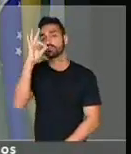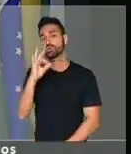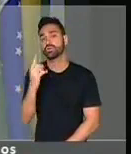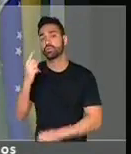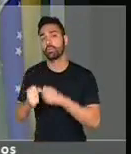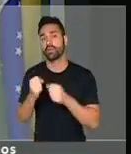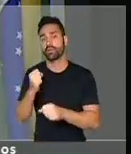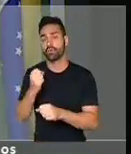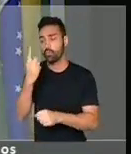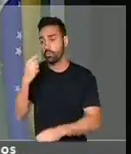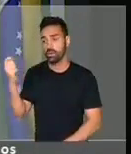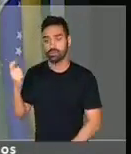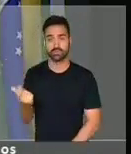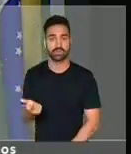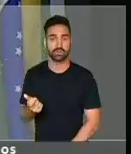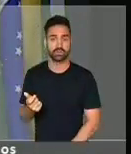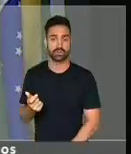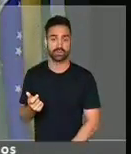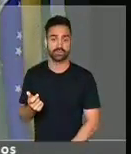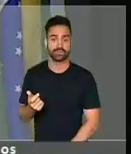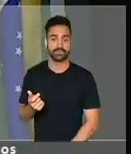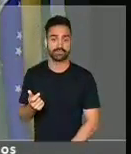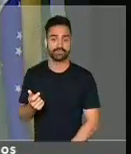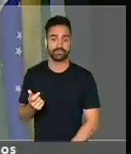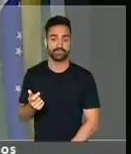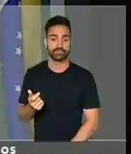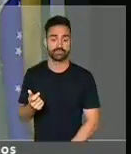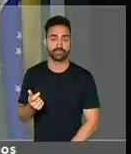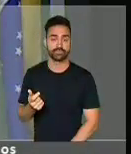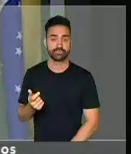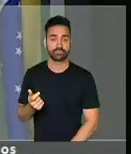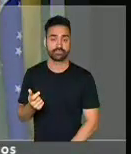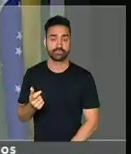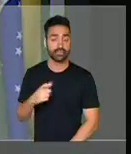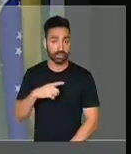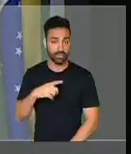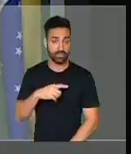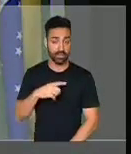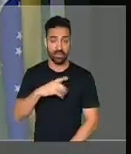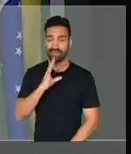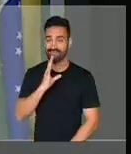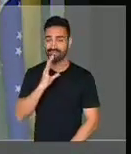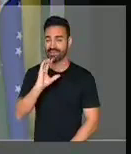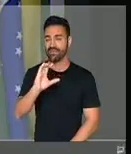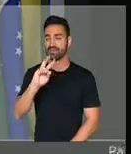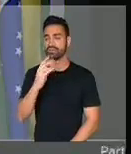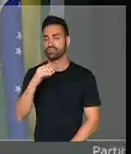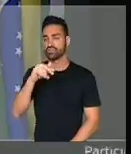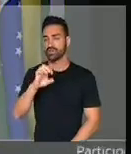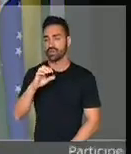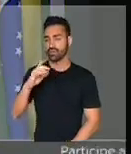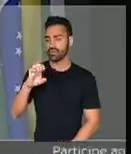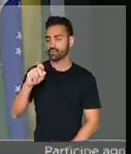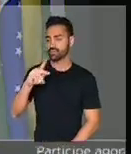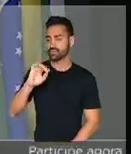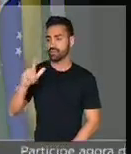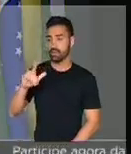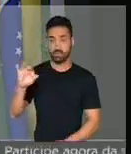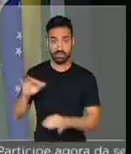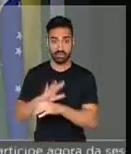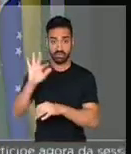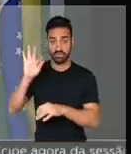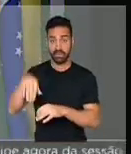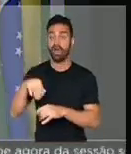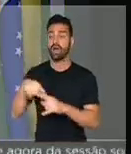mês, dá mais de 30 e poucos por cento acumulado. Quando ele tem o seu cheque especial vencido, ou o seu cartão